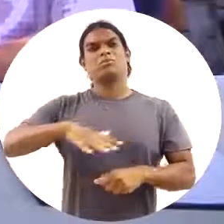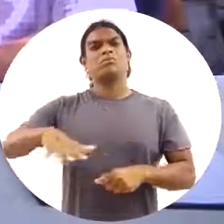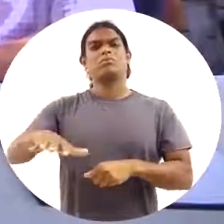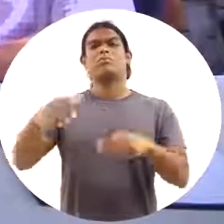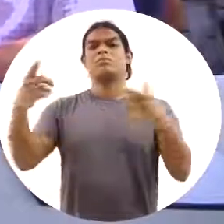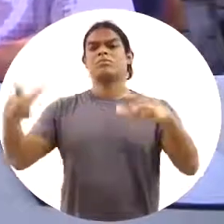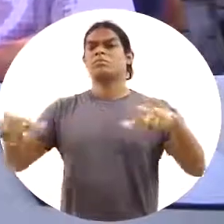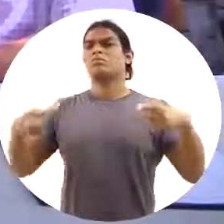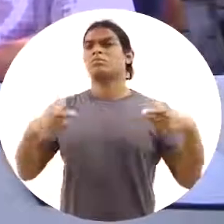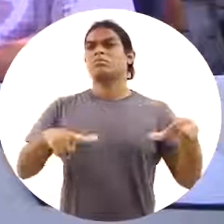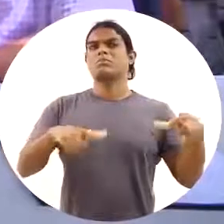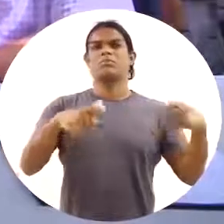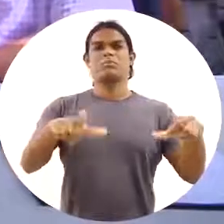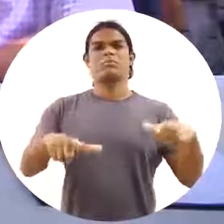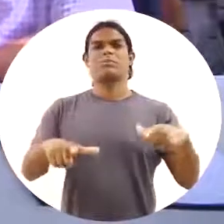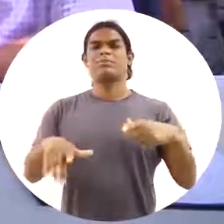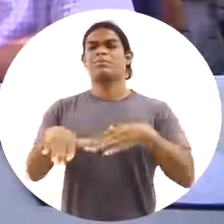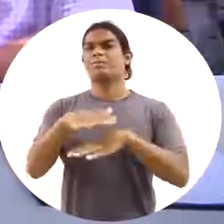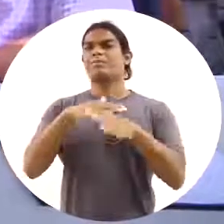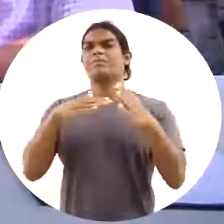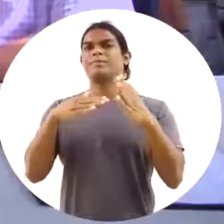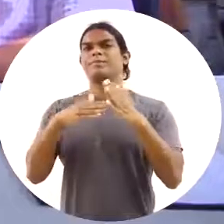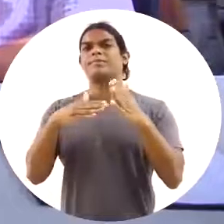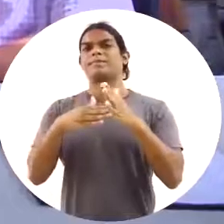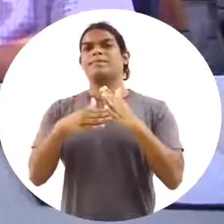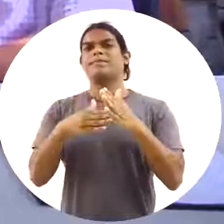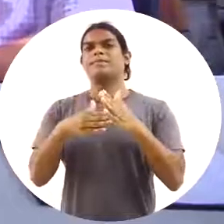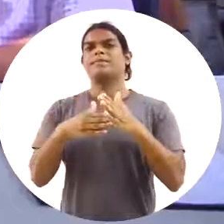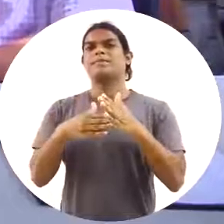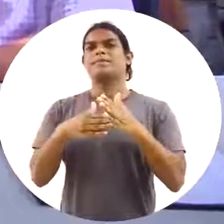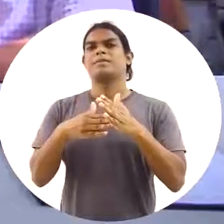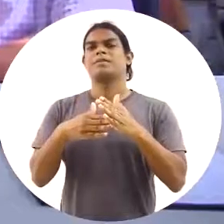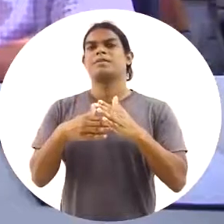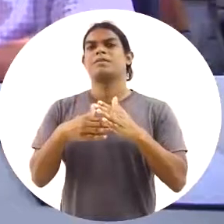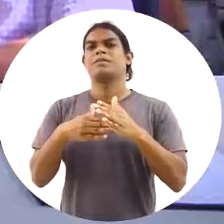espaço, né, tudo dentro de